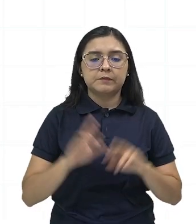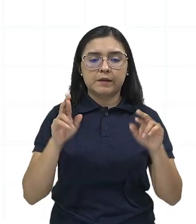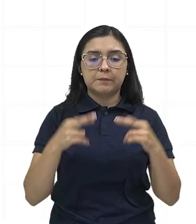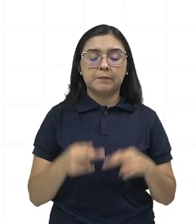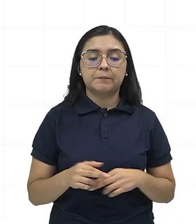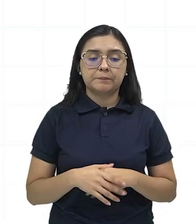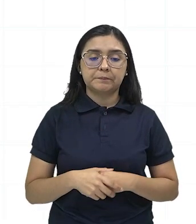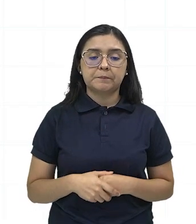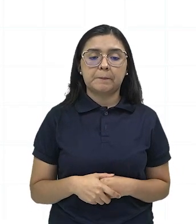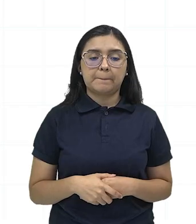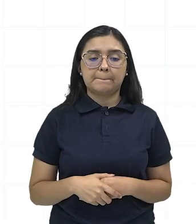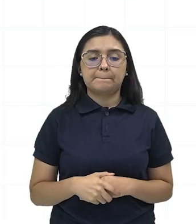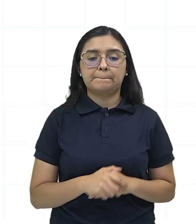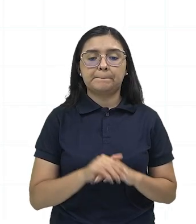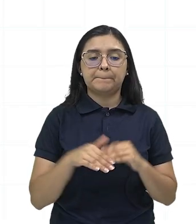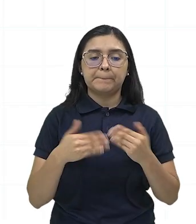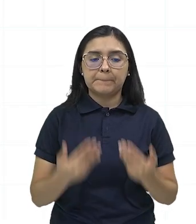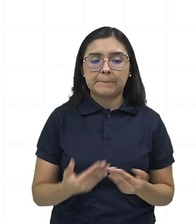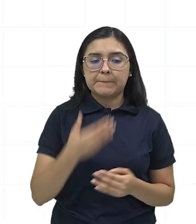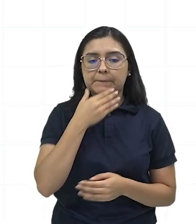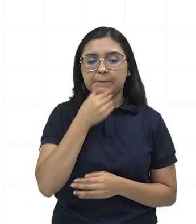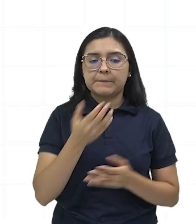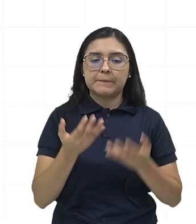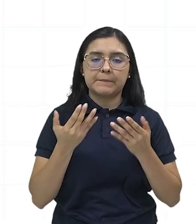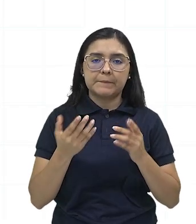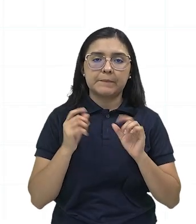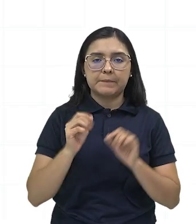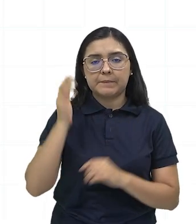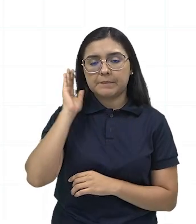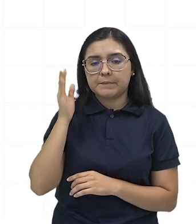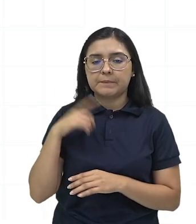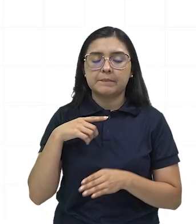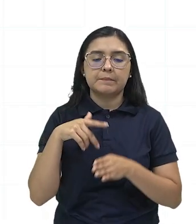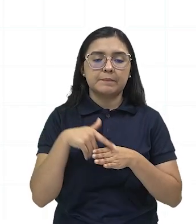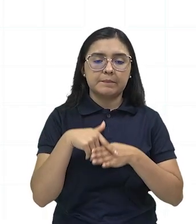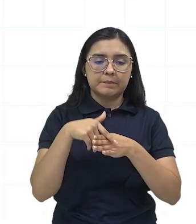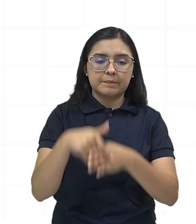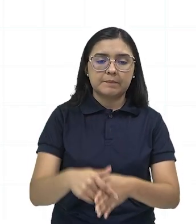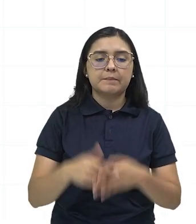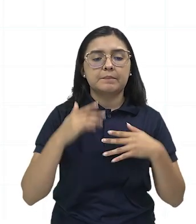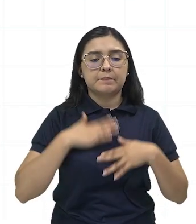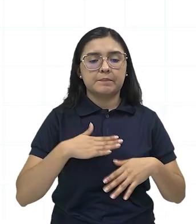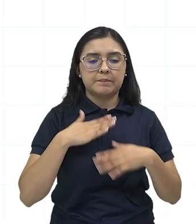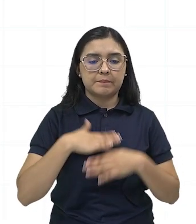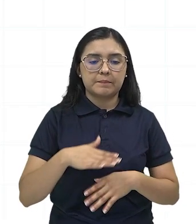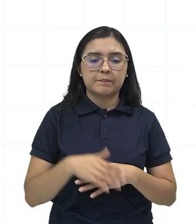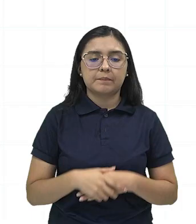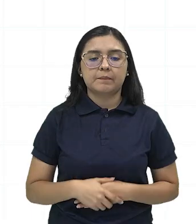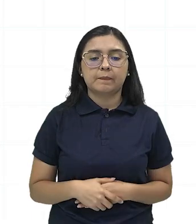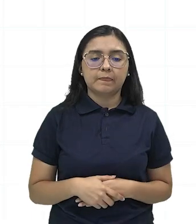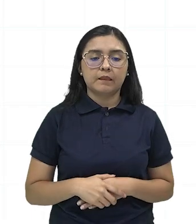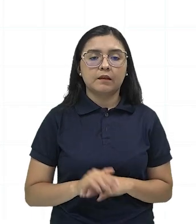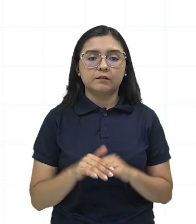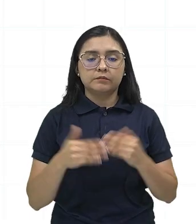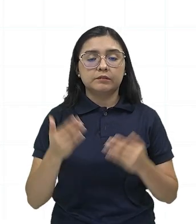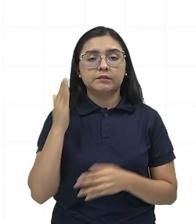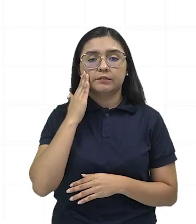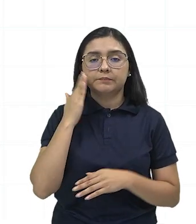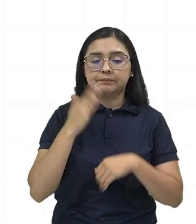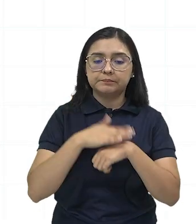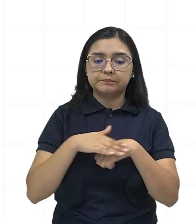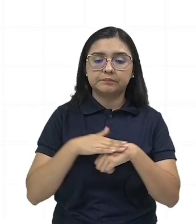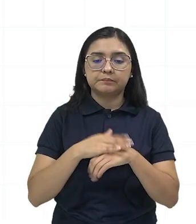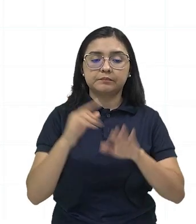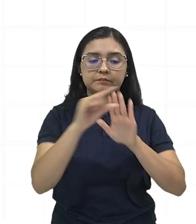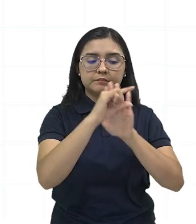Então o menino quer um burrinho para passear, um burrinho manso que não corra nem pule, mas que saiba conversar. Como cada linha é um